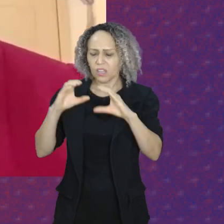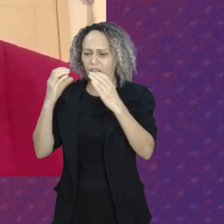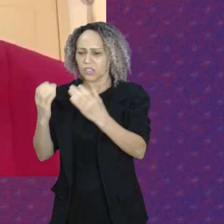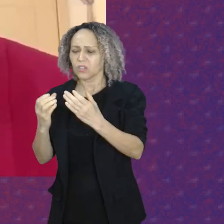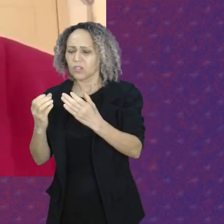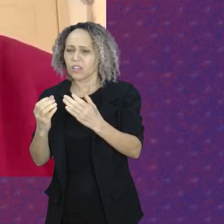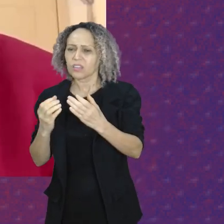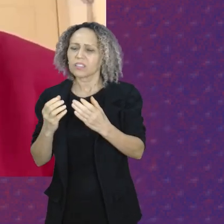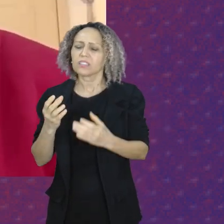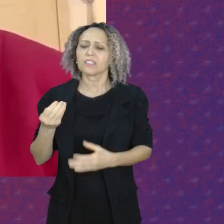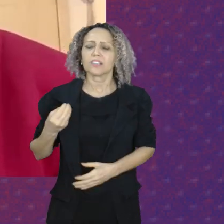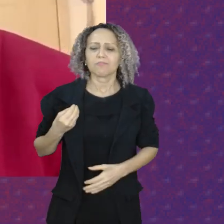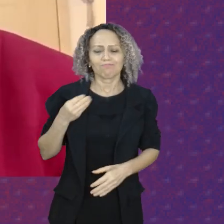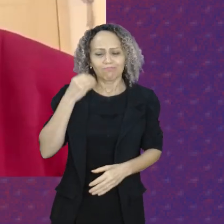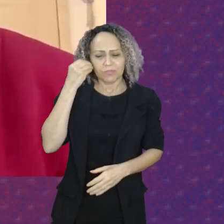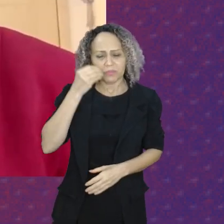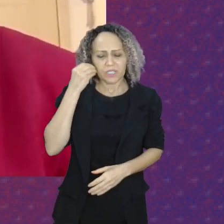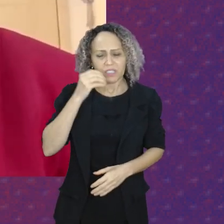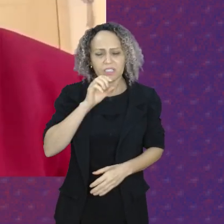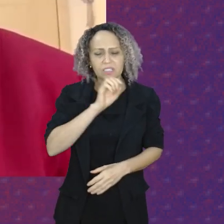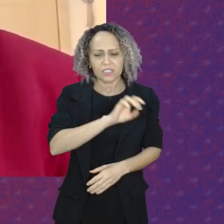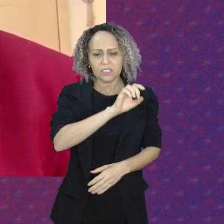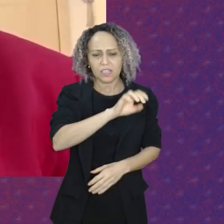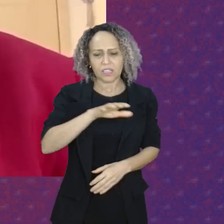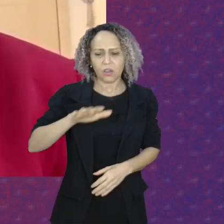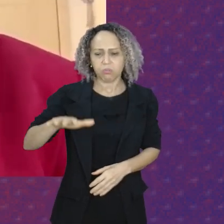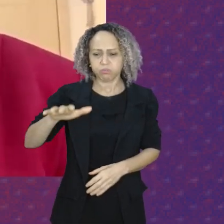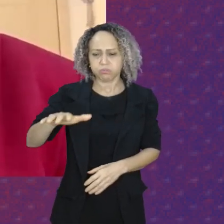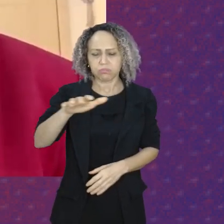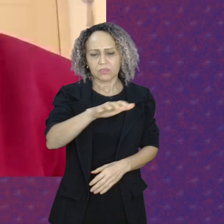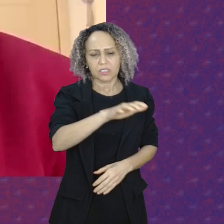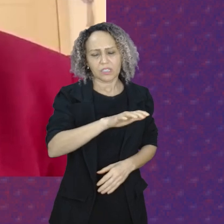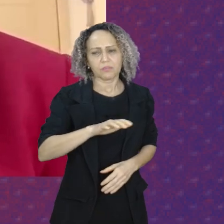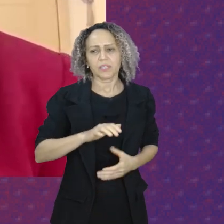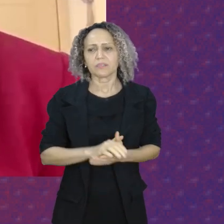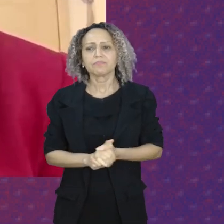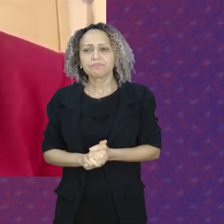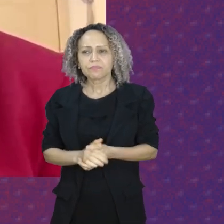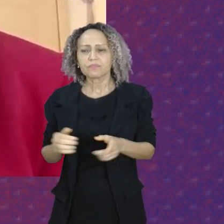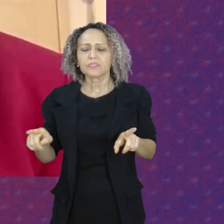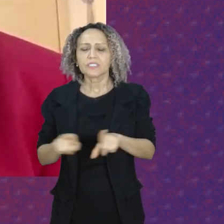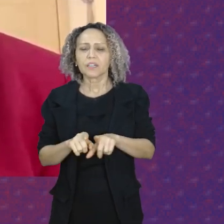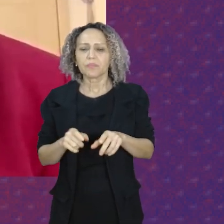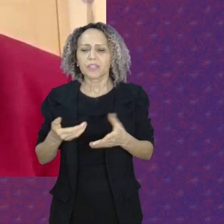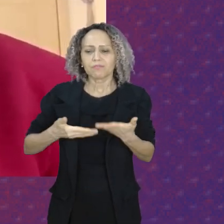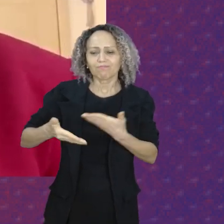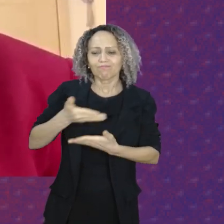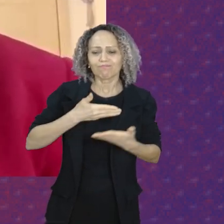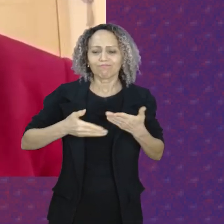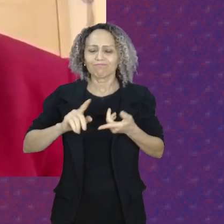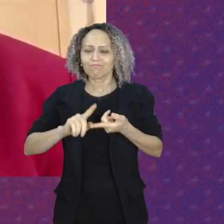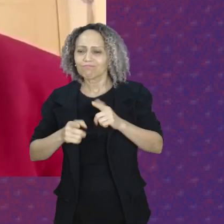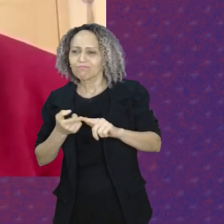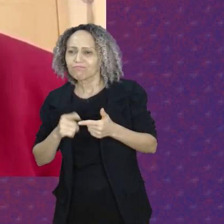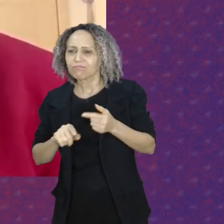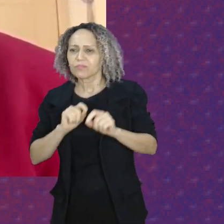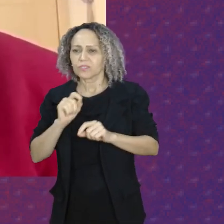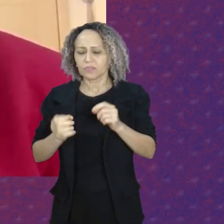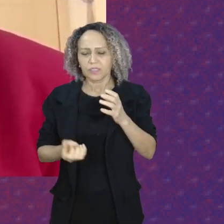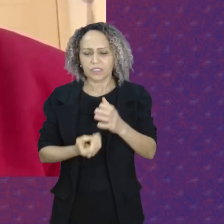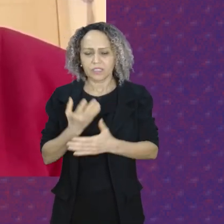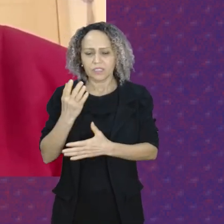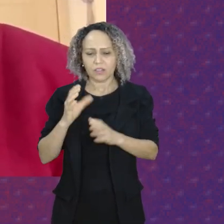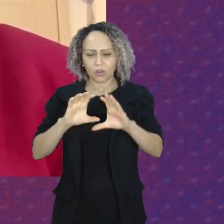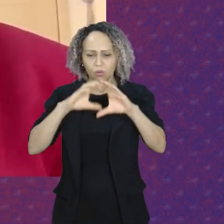da vivência, né, de cada um dos segmentos. Foi também já iniciadas as articulações para a futura, né, Comissão Nacional da